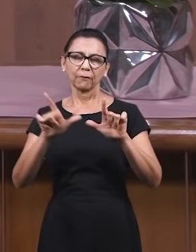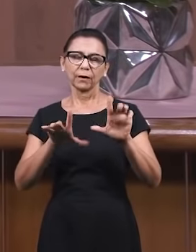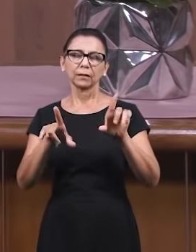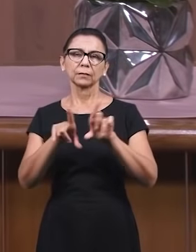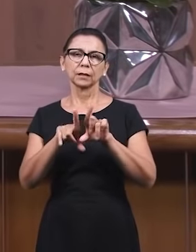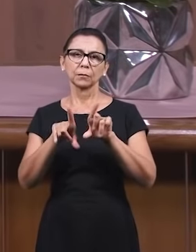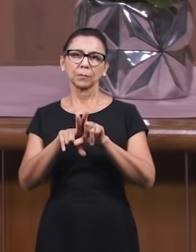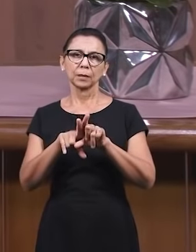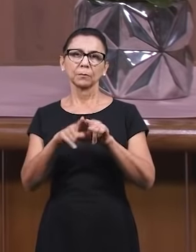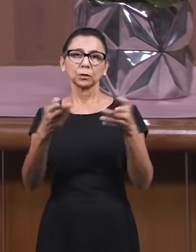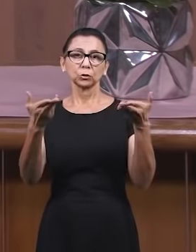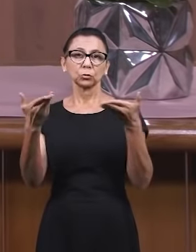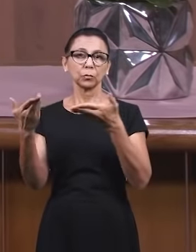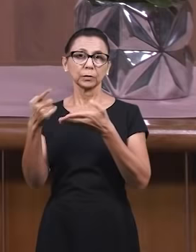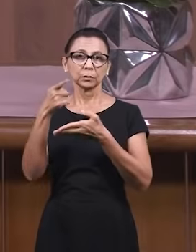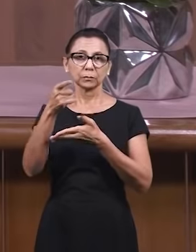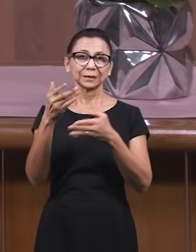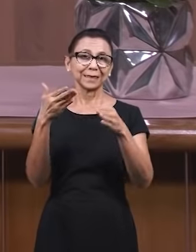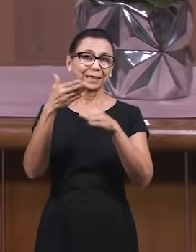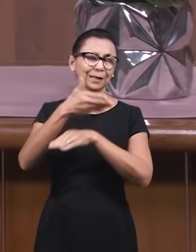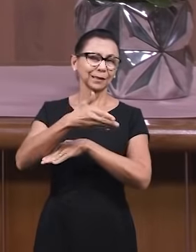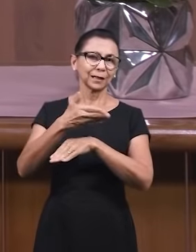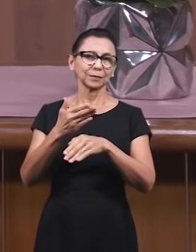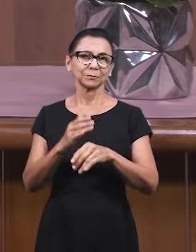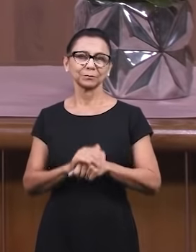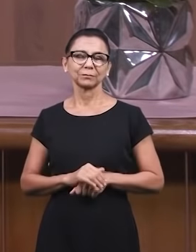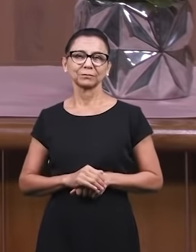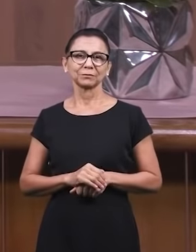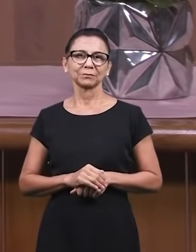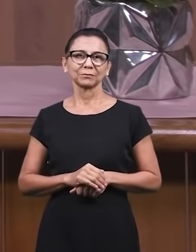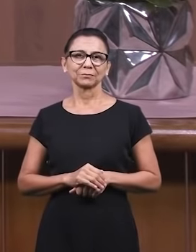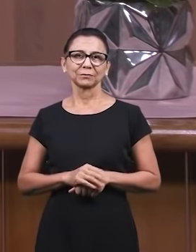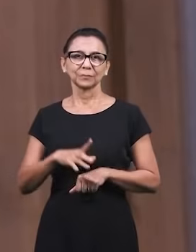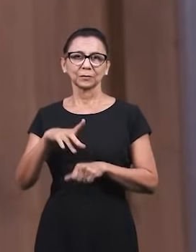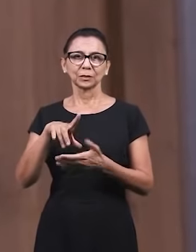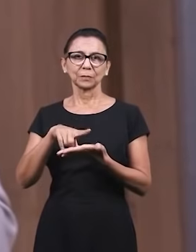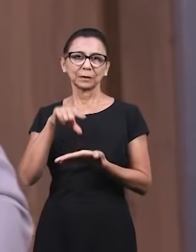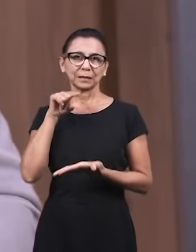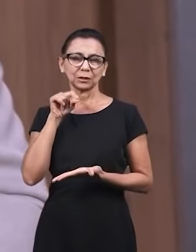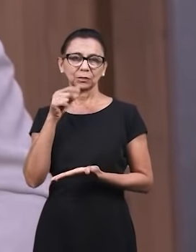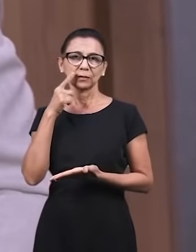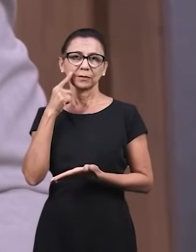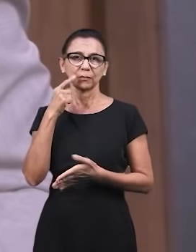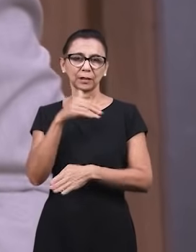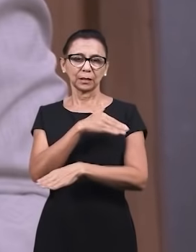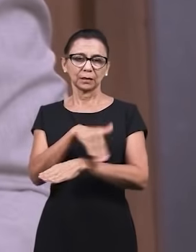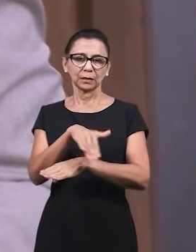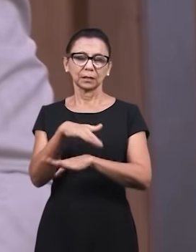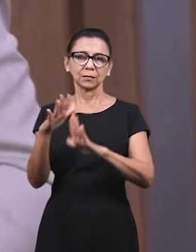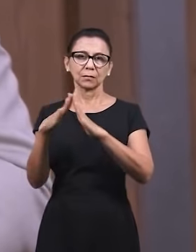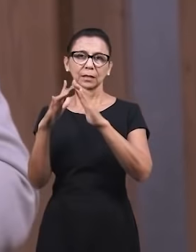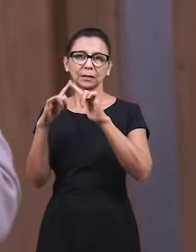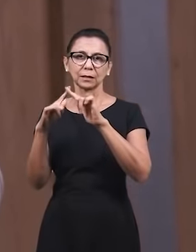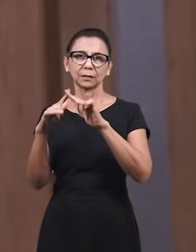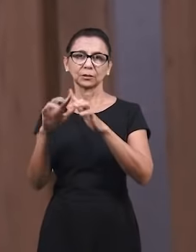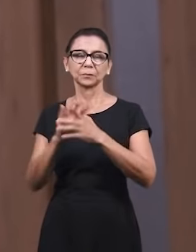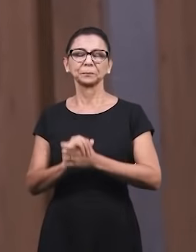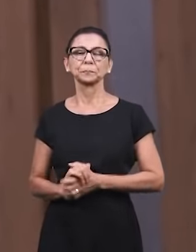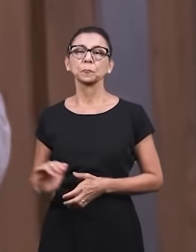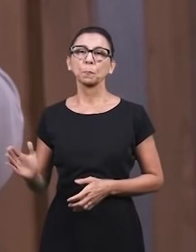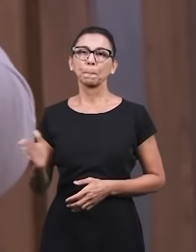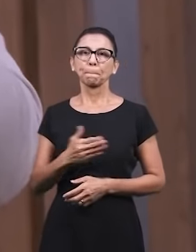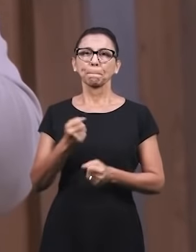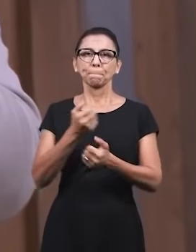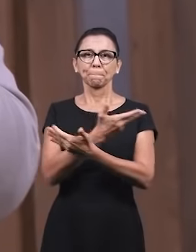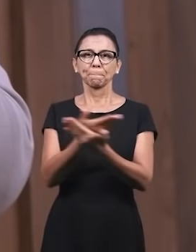entrar no aplicativo e você vai descobrir muitas coisas, dentre elas, os endereços das nossas igrejas. Assim estamos chegando ao final desta edição. Eu